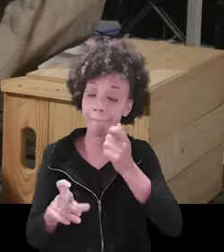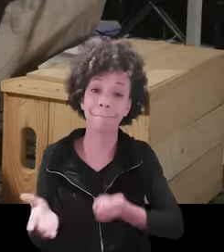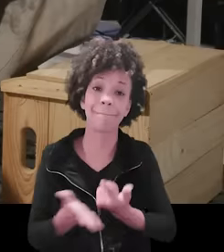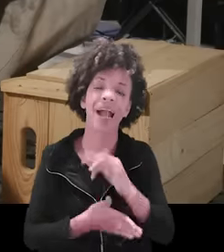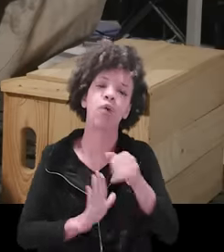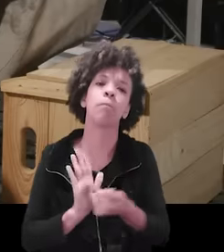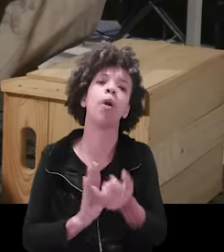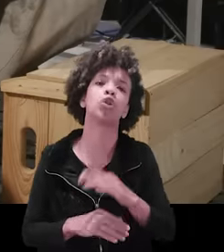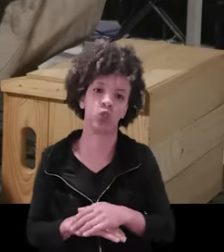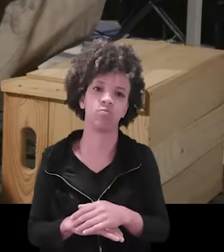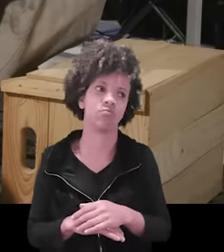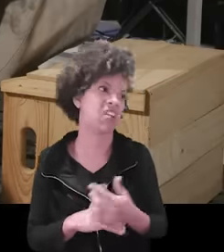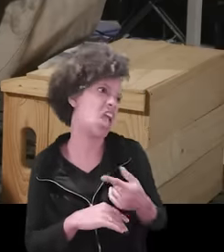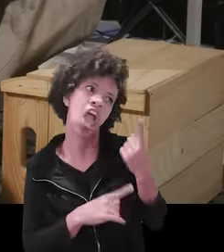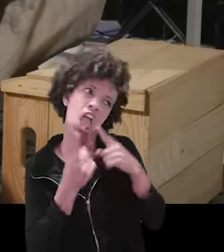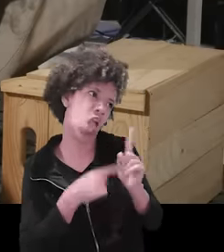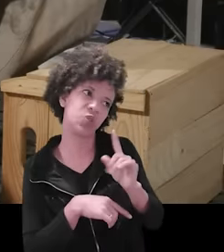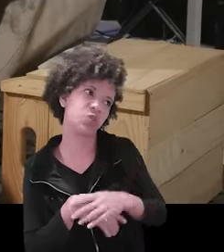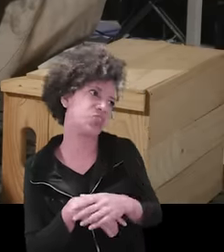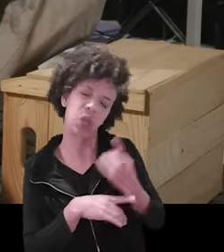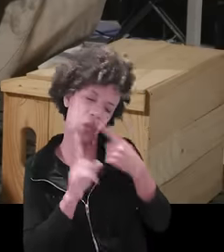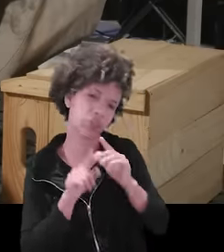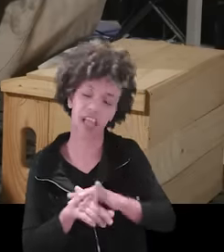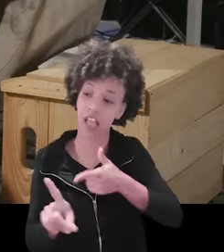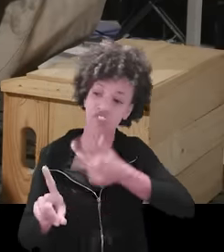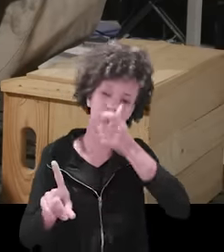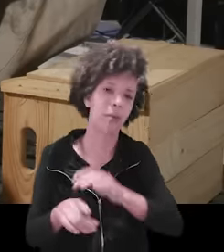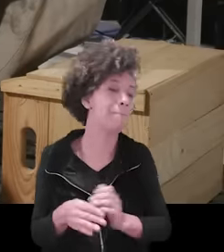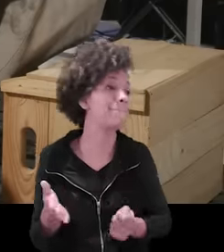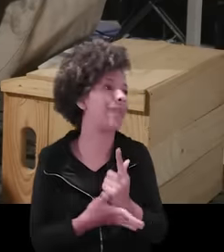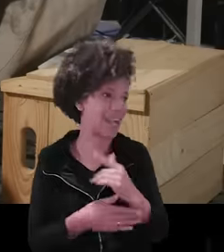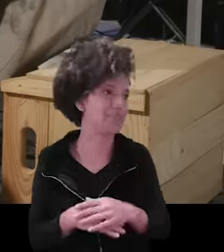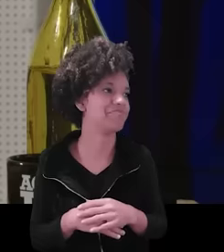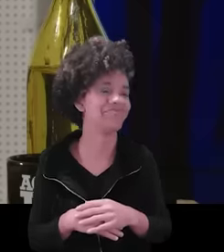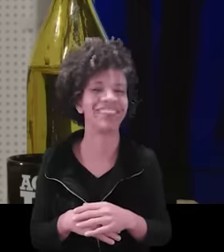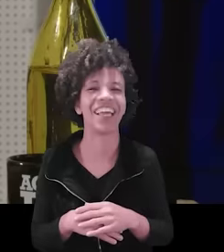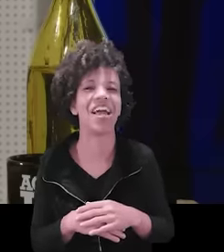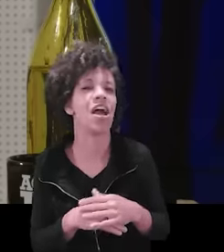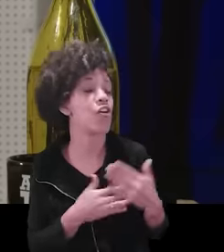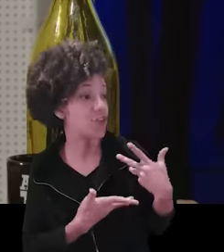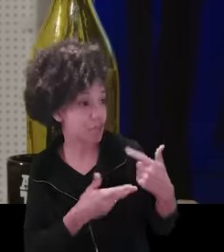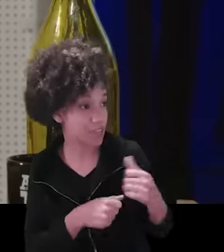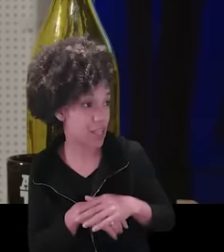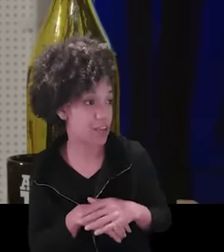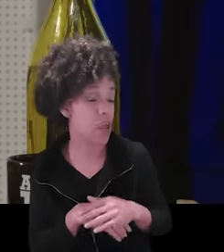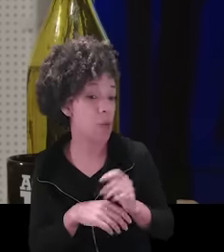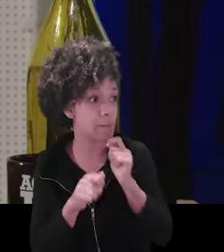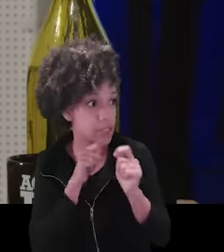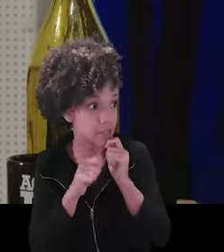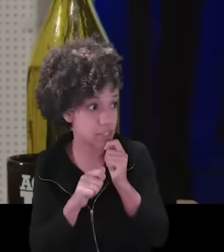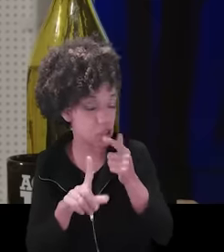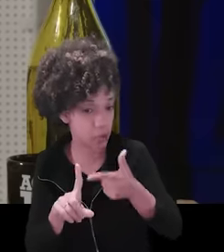para matar tem que pagar o imposto durante eu não dou e eu não duvido ela do vídeo já não de vida é uma vez eu fui convidada para fazer